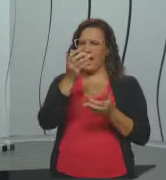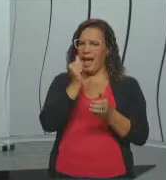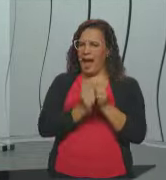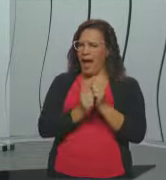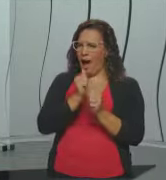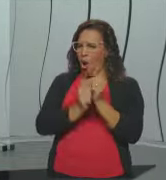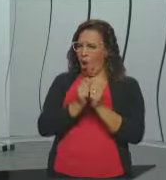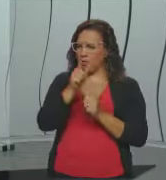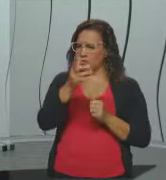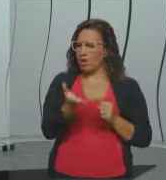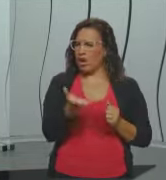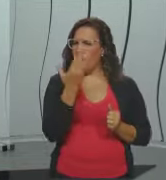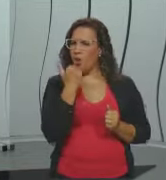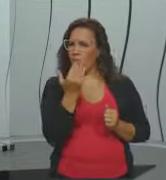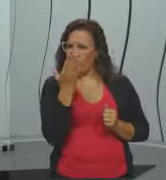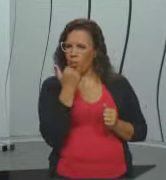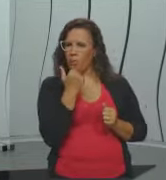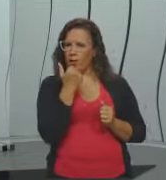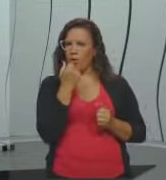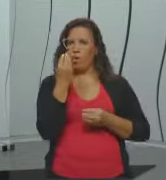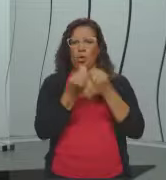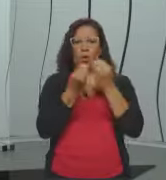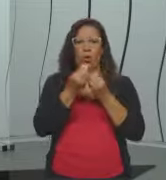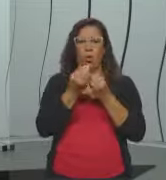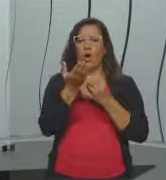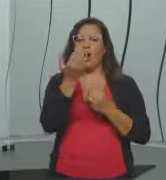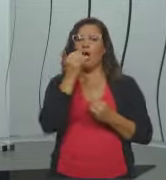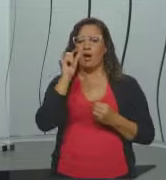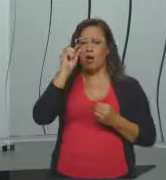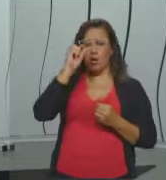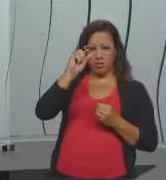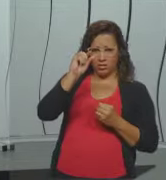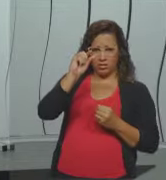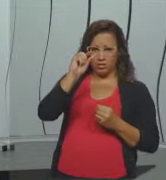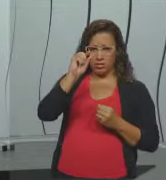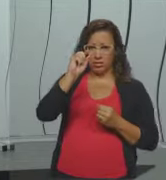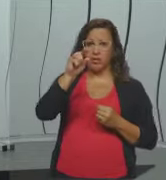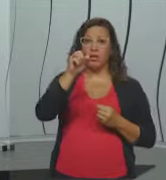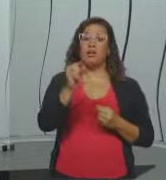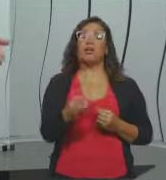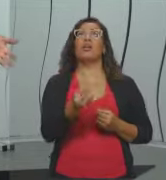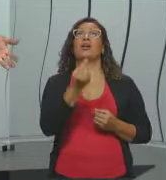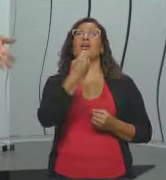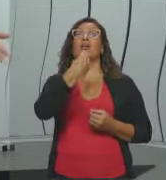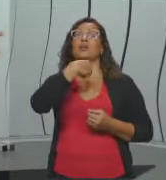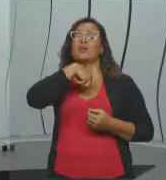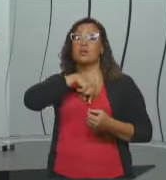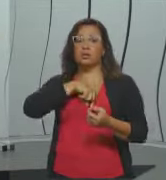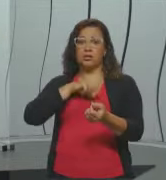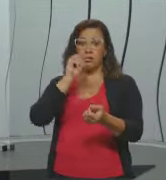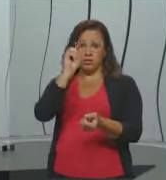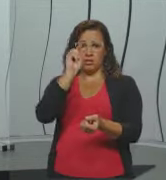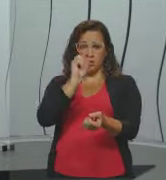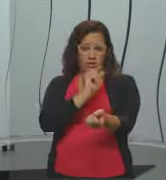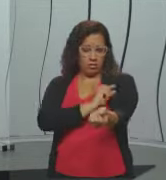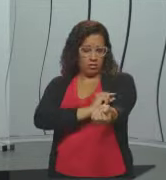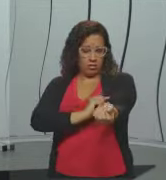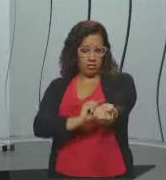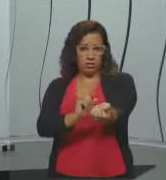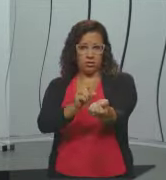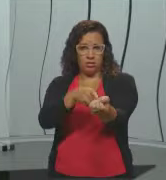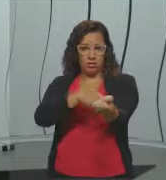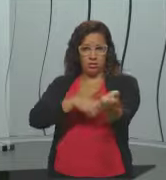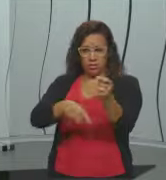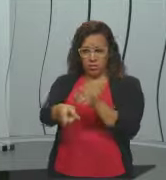você comeu, não tem como um grão de arroz entrar na sua circulação sanguínea e alimentar suas